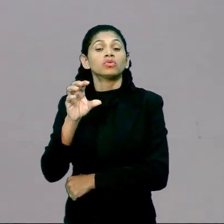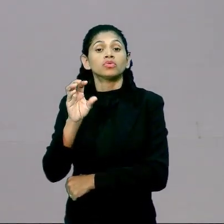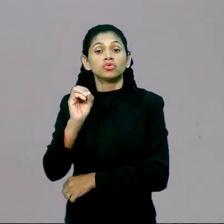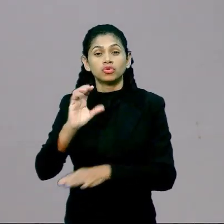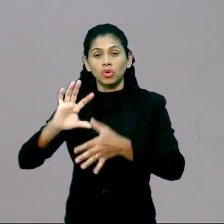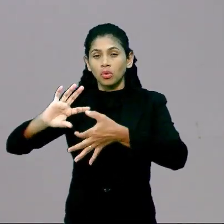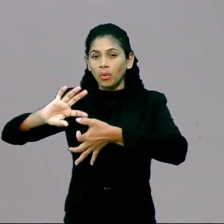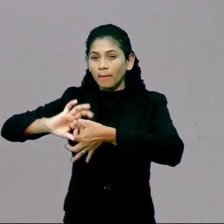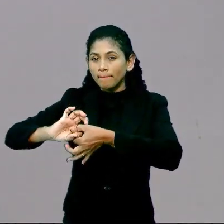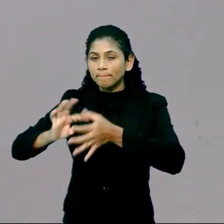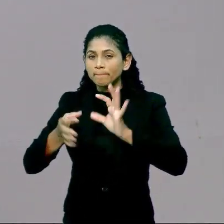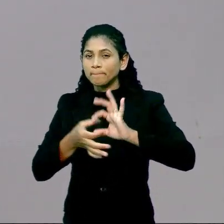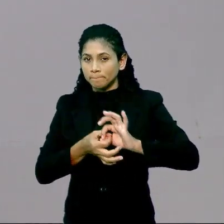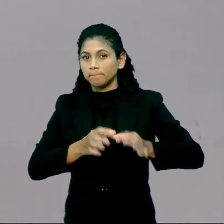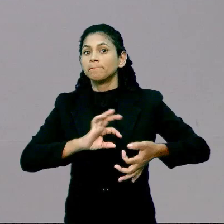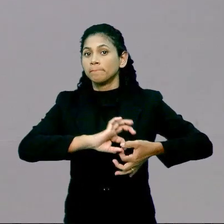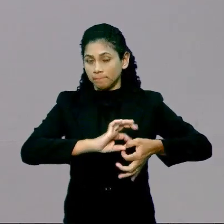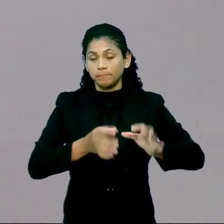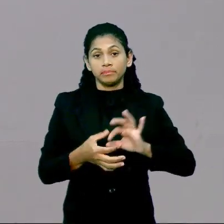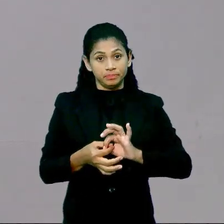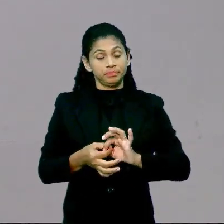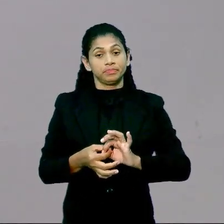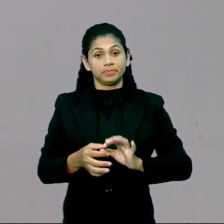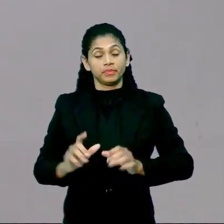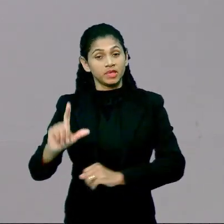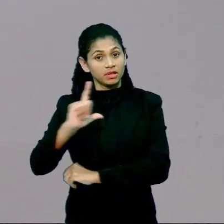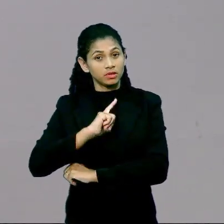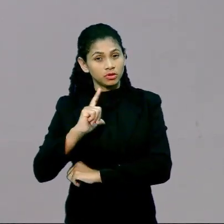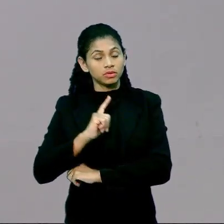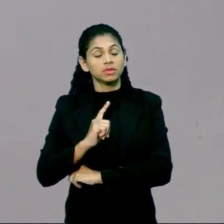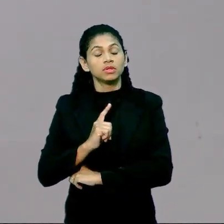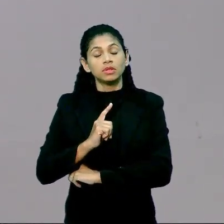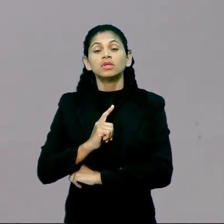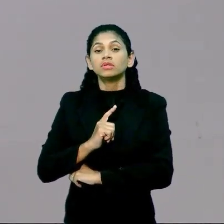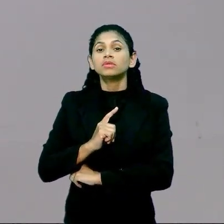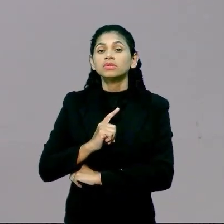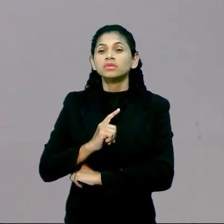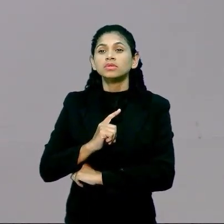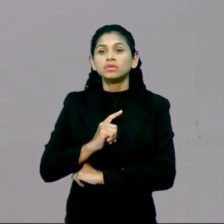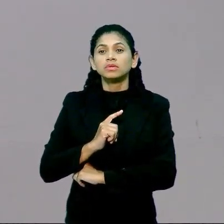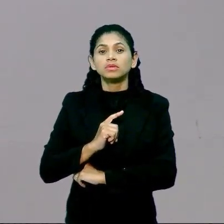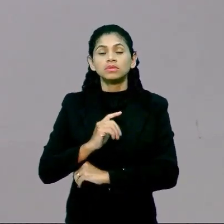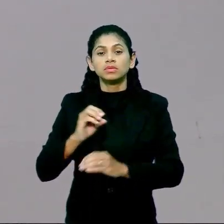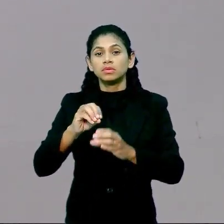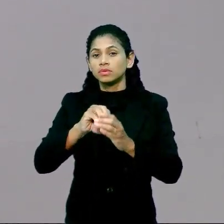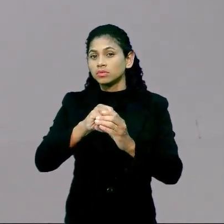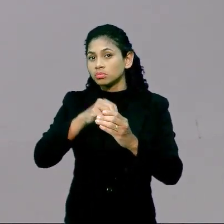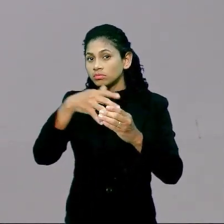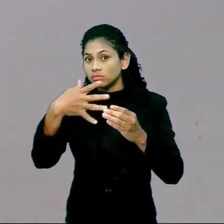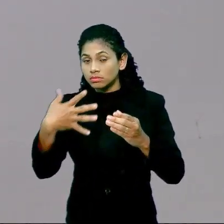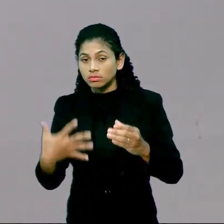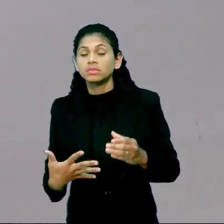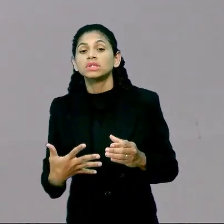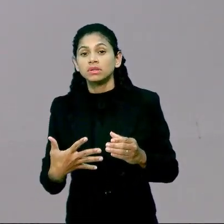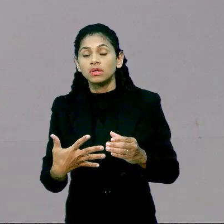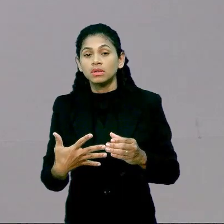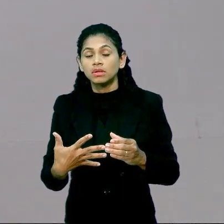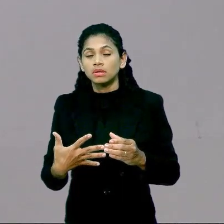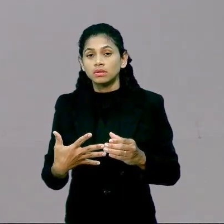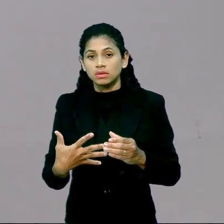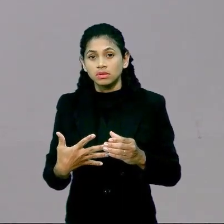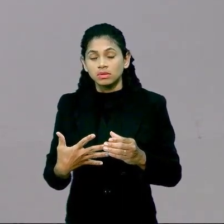que significa? É que ela vai ter um aspecto esportivo. A gente ainda não abordou de fato o que é esporte,